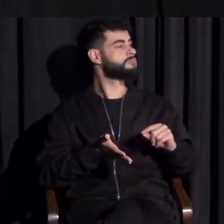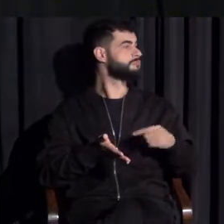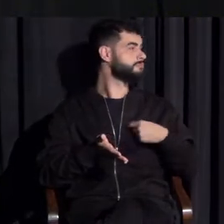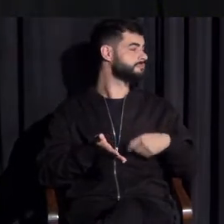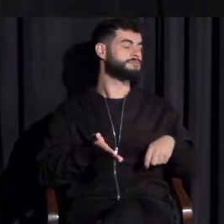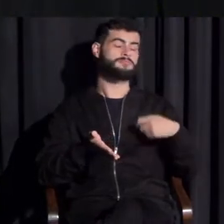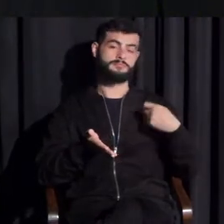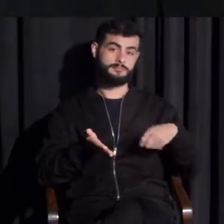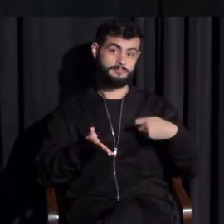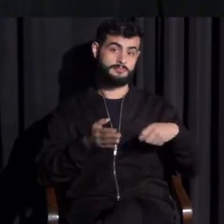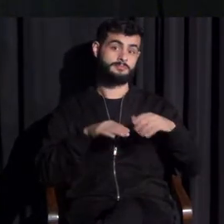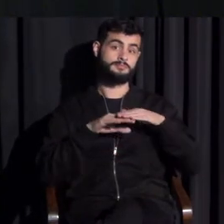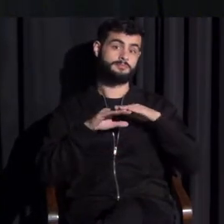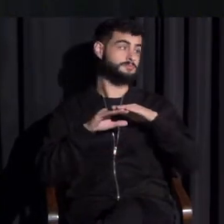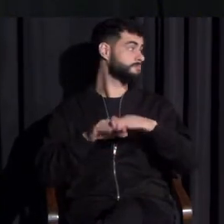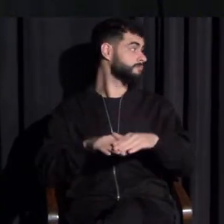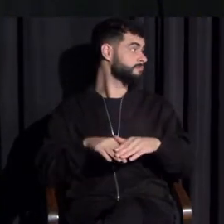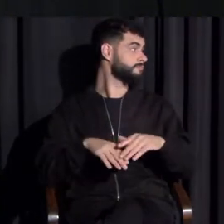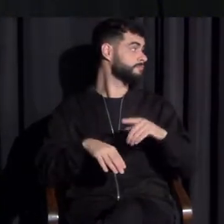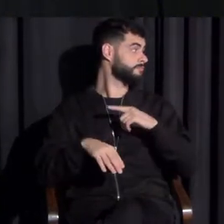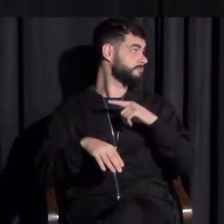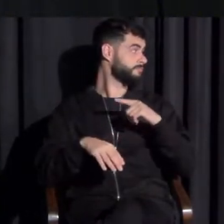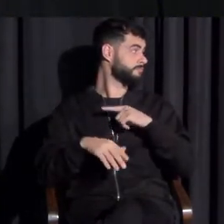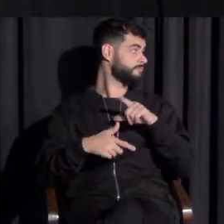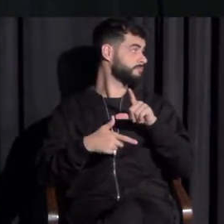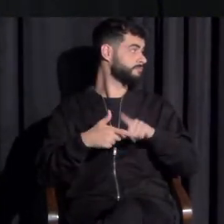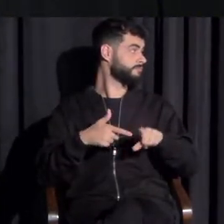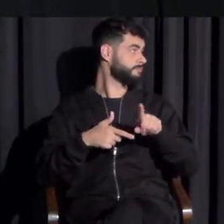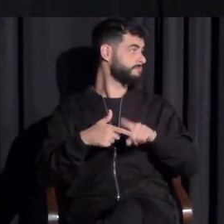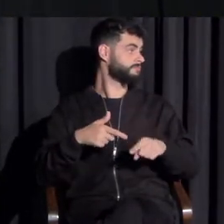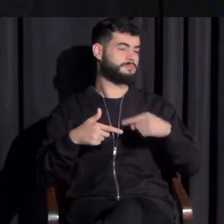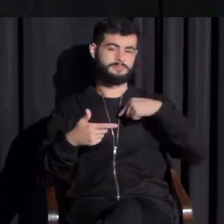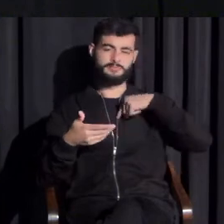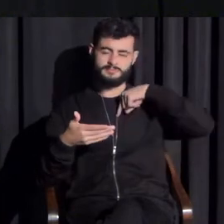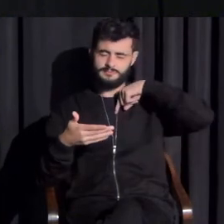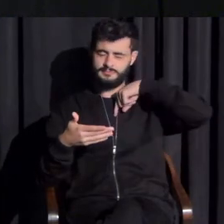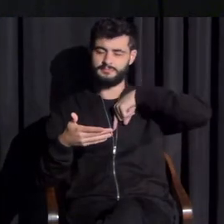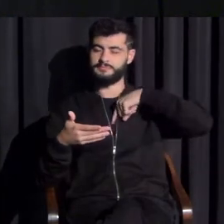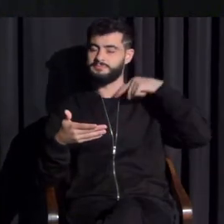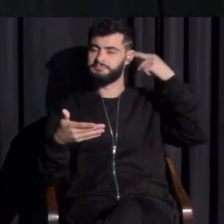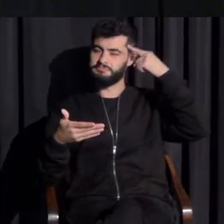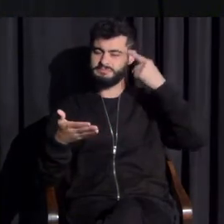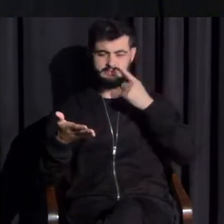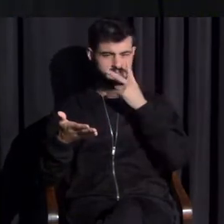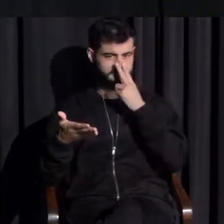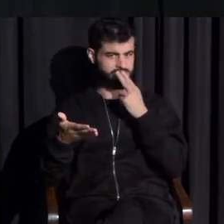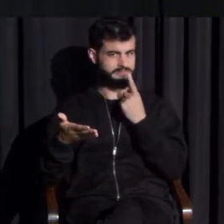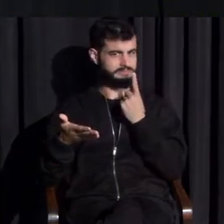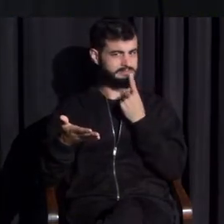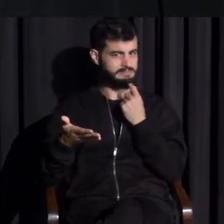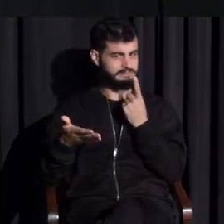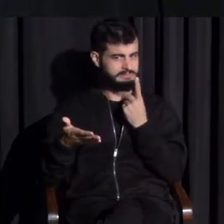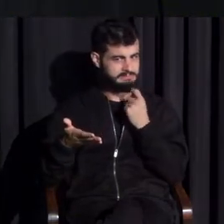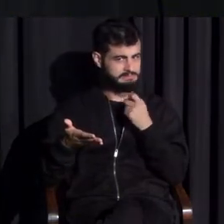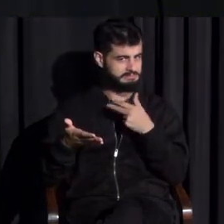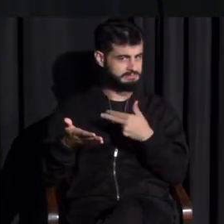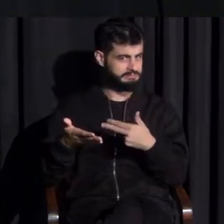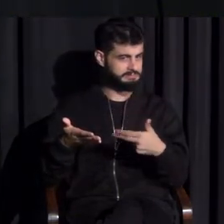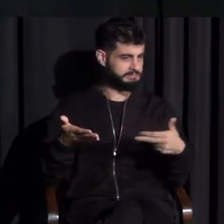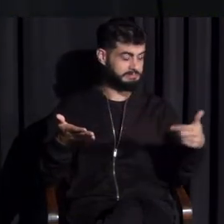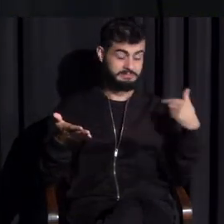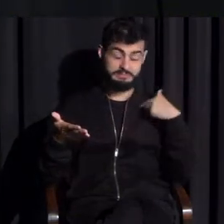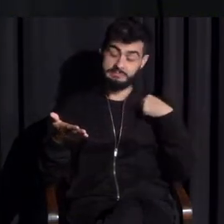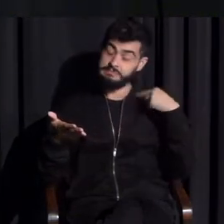para vocês que eu carregava uma questão para mim. Nossa, deve ser sangue, deve ser um monte de coisas. E aí, o que, que